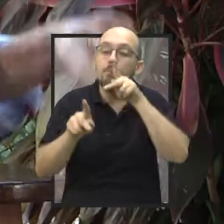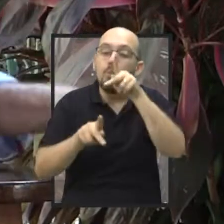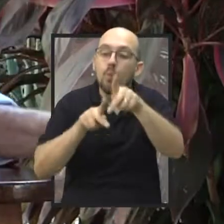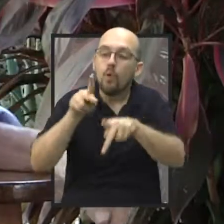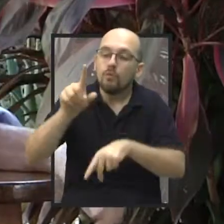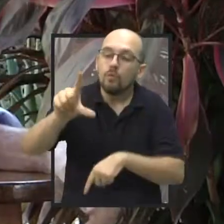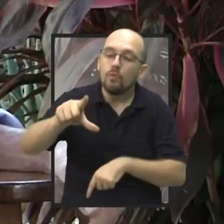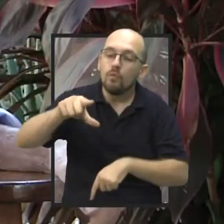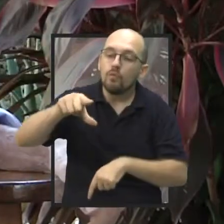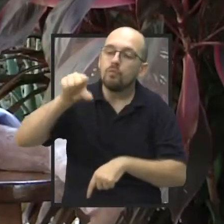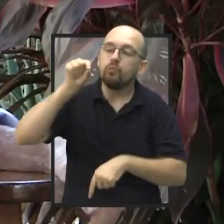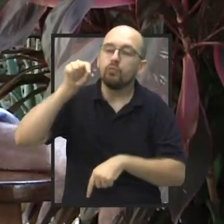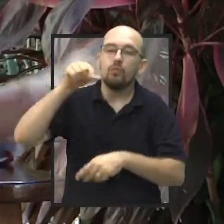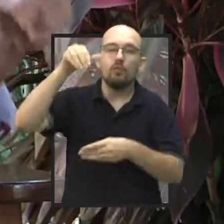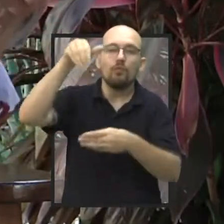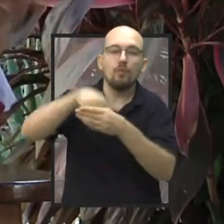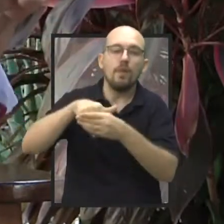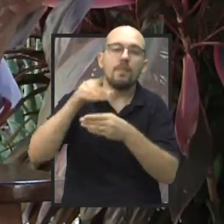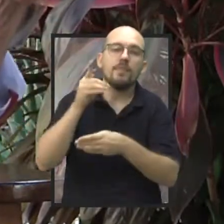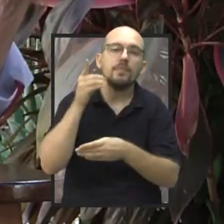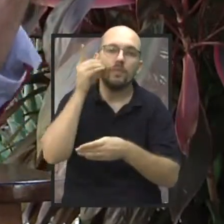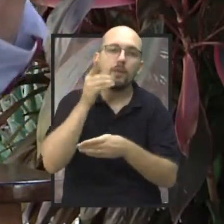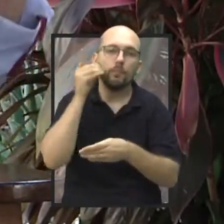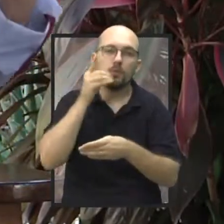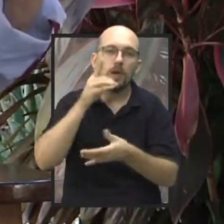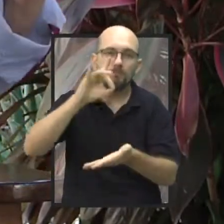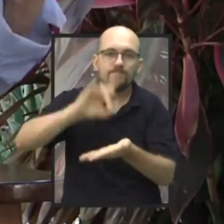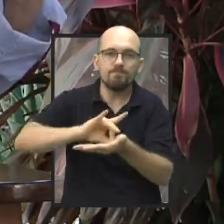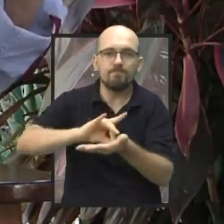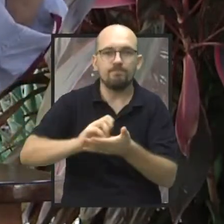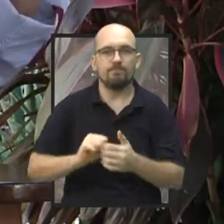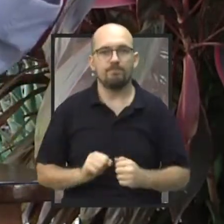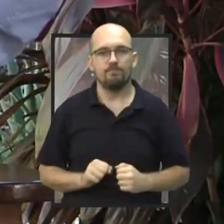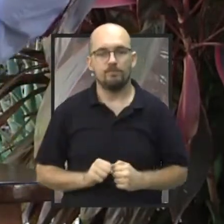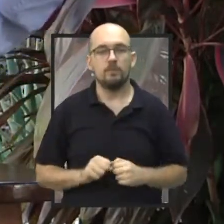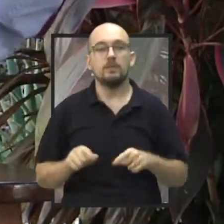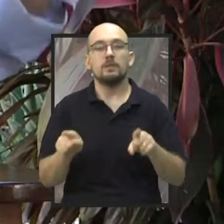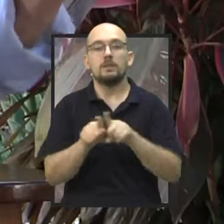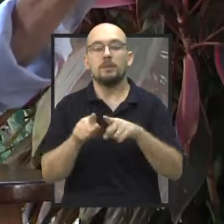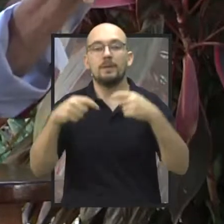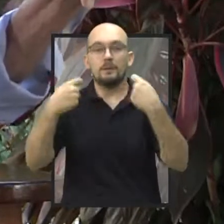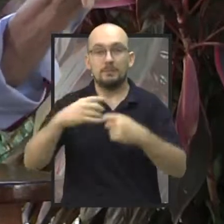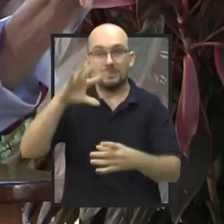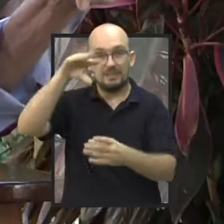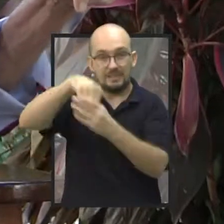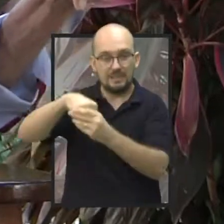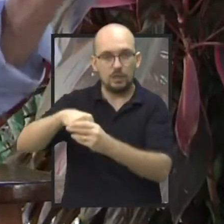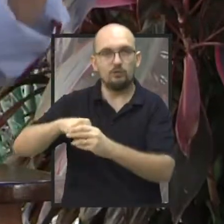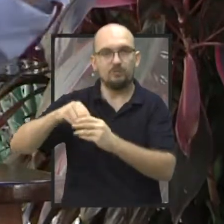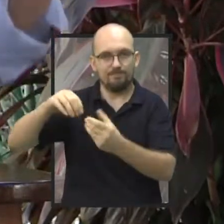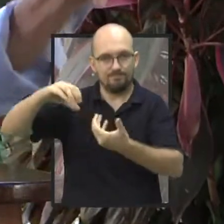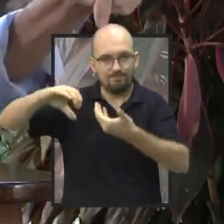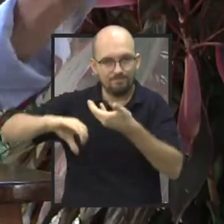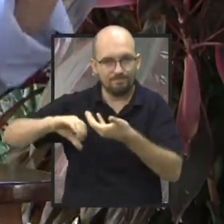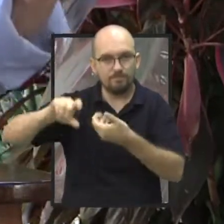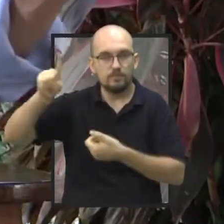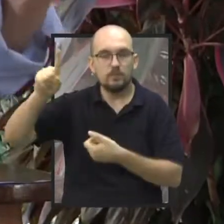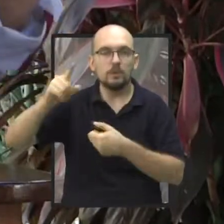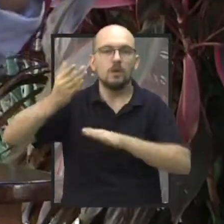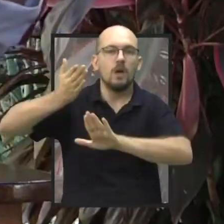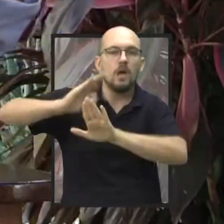seus deputados. É necessário que haja dentro do Congresso Nacional